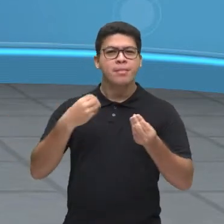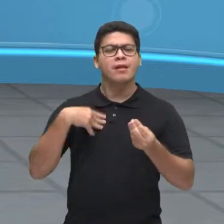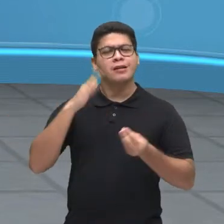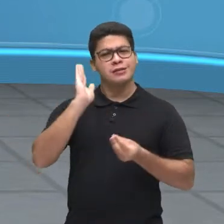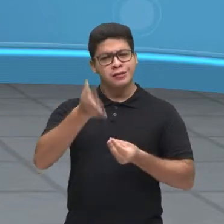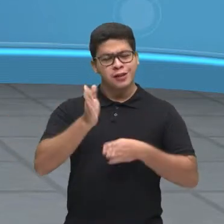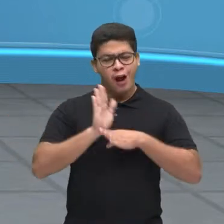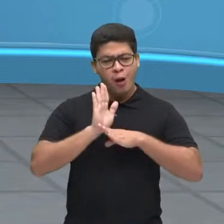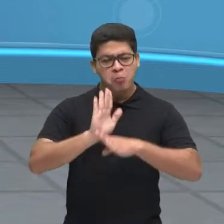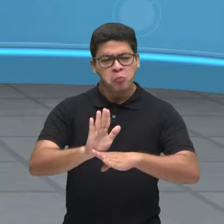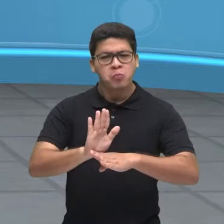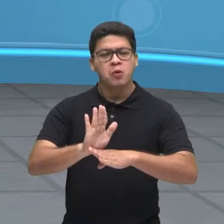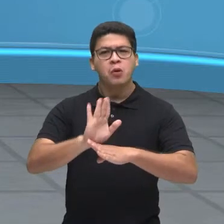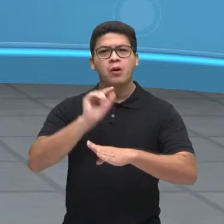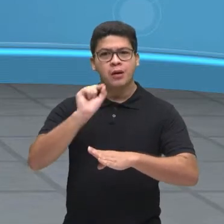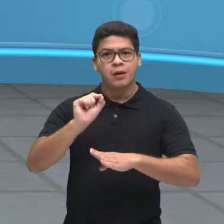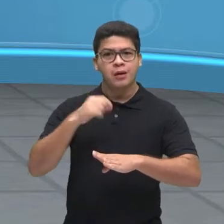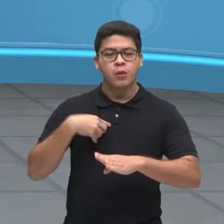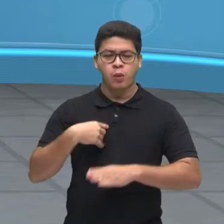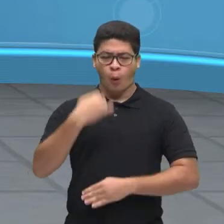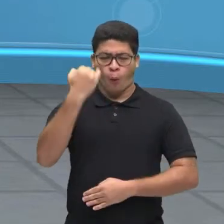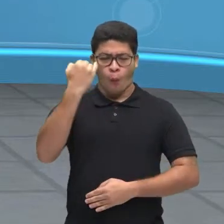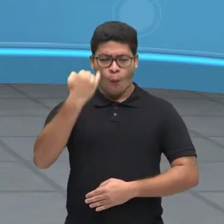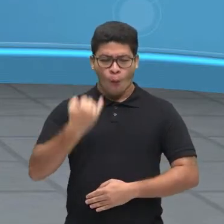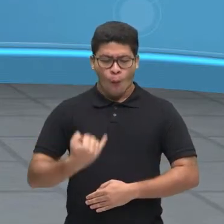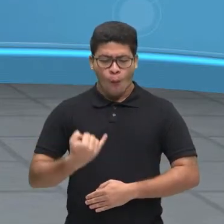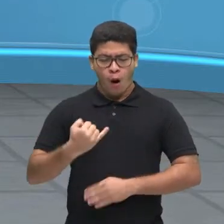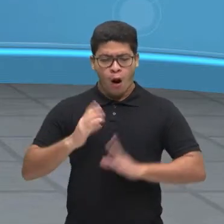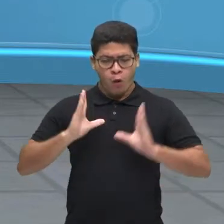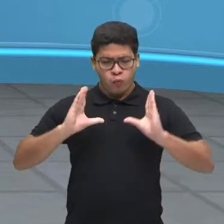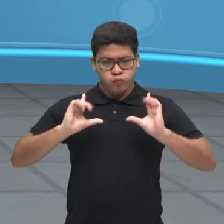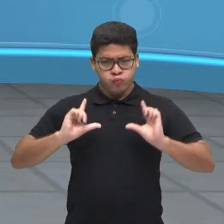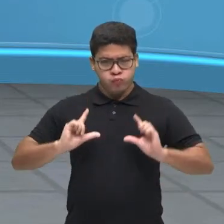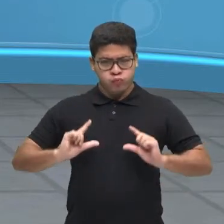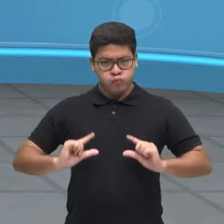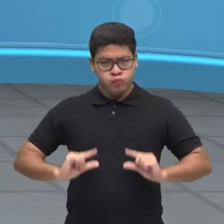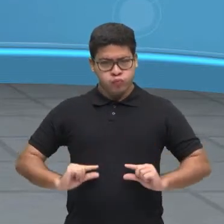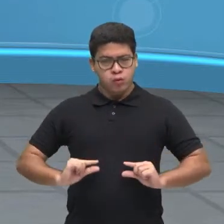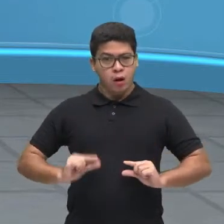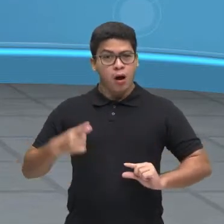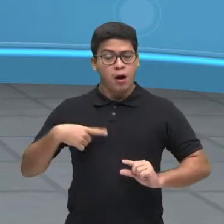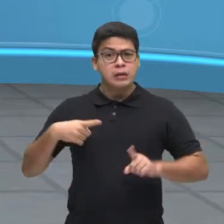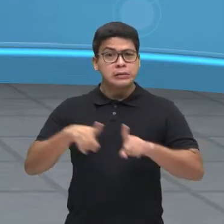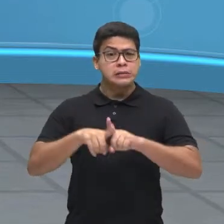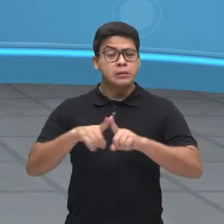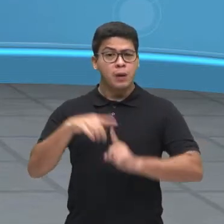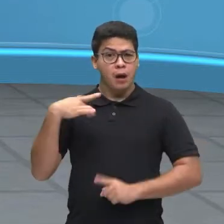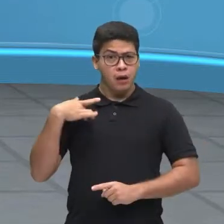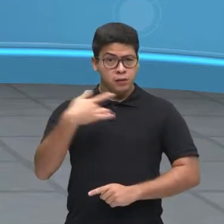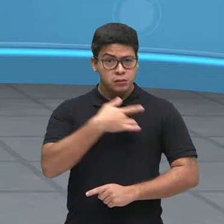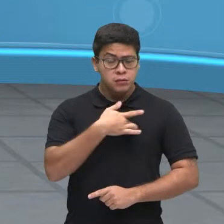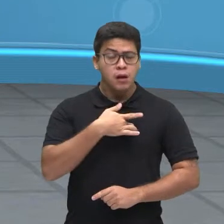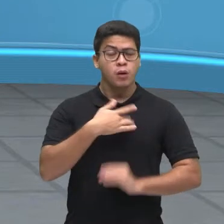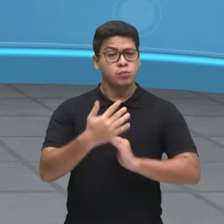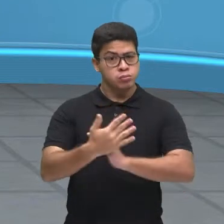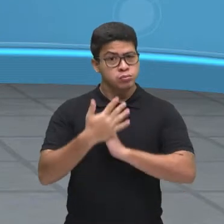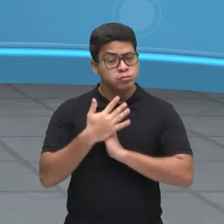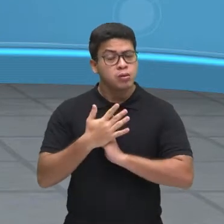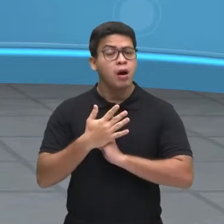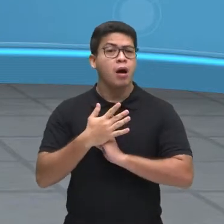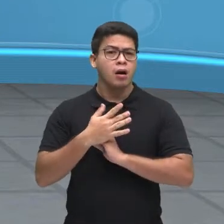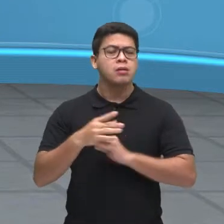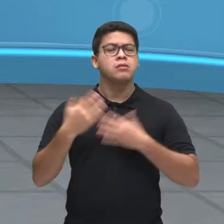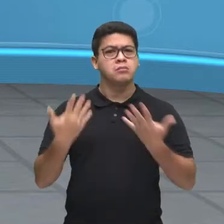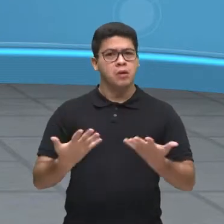né? No emagrecimento, vai trabalhar também, vai ajudar na parte de saúde. Então, é uma atividade aí